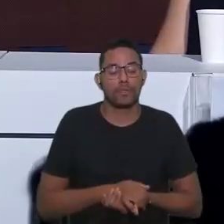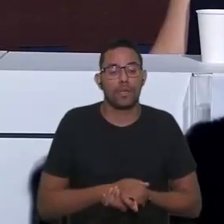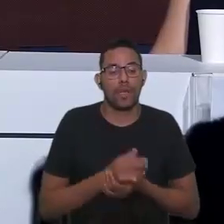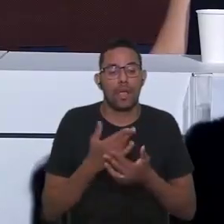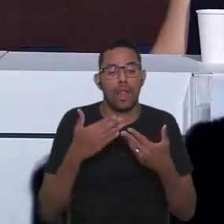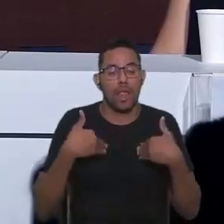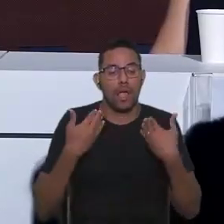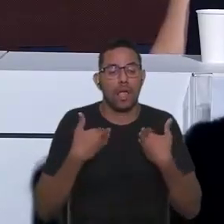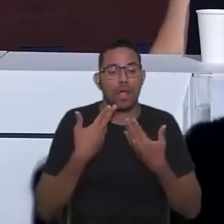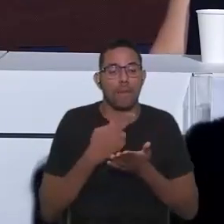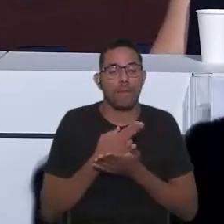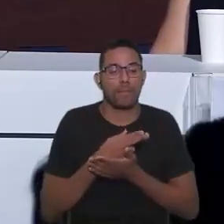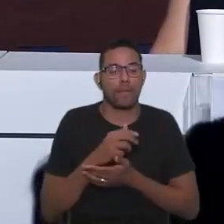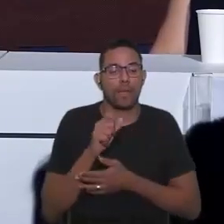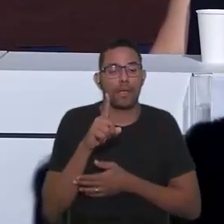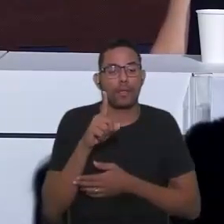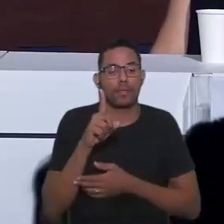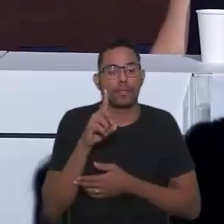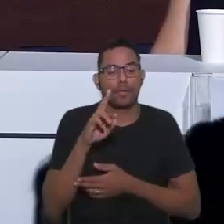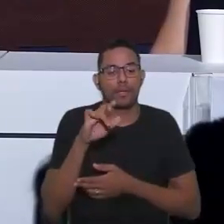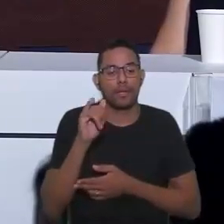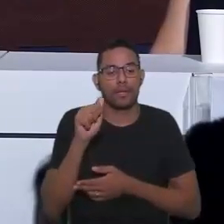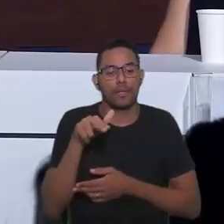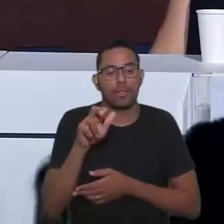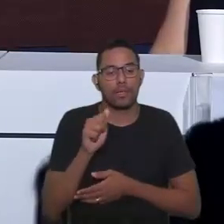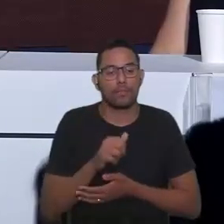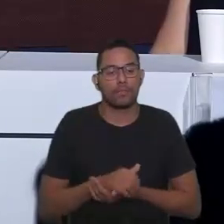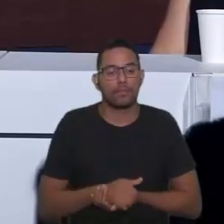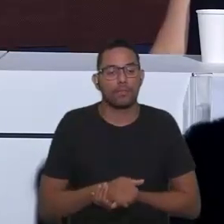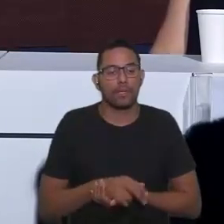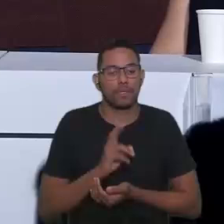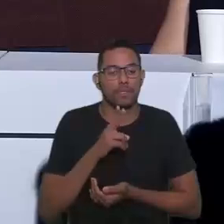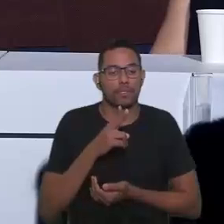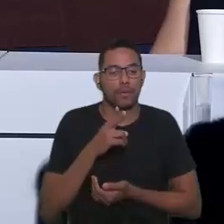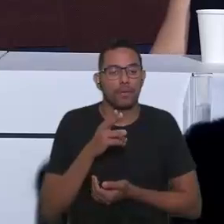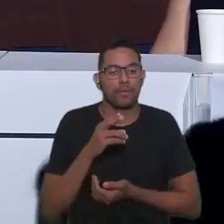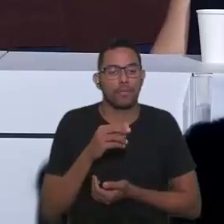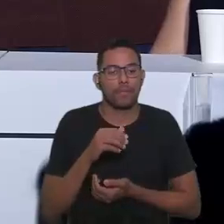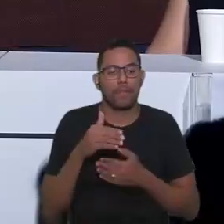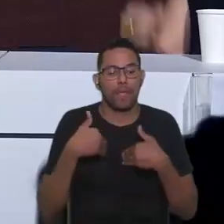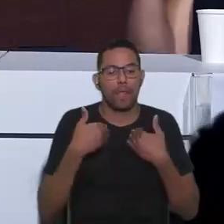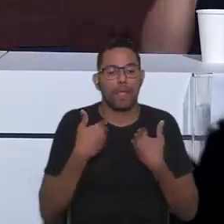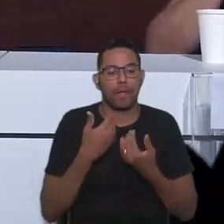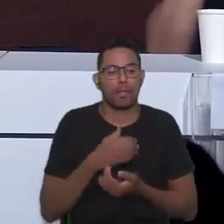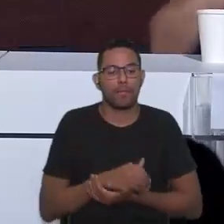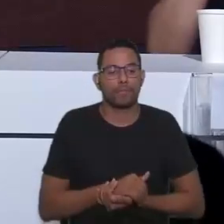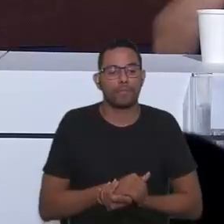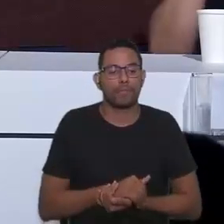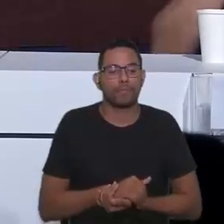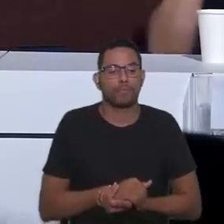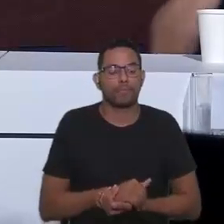de alegria, como diz a Adriana Calcanhoto. É sempre um resto de alegria.